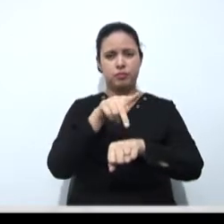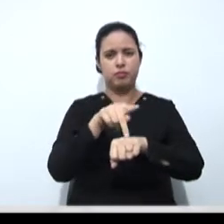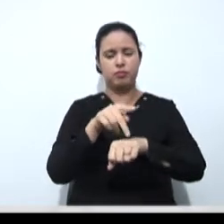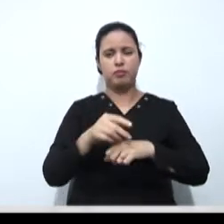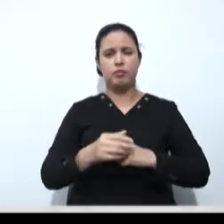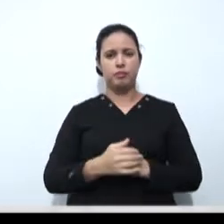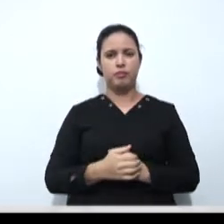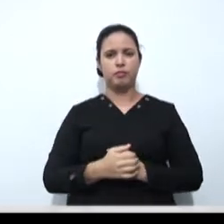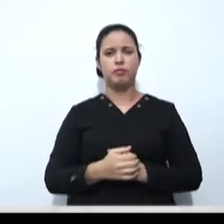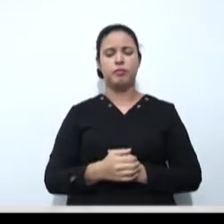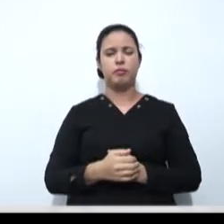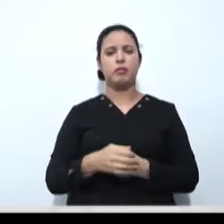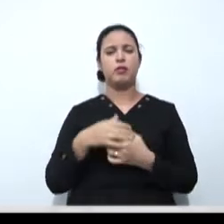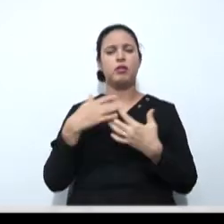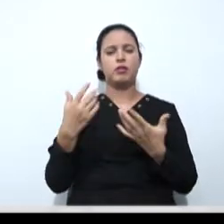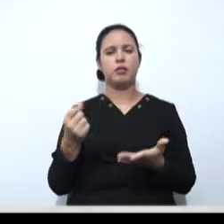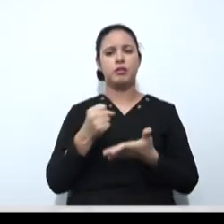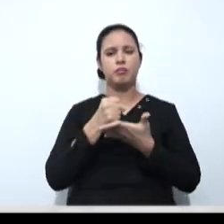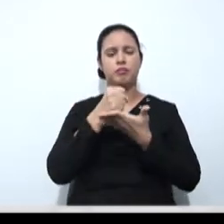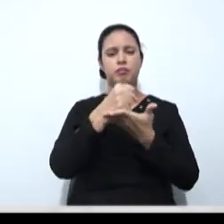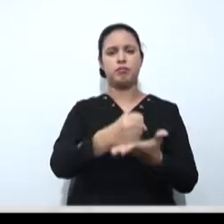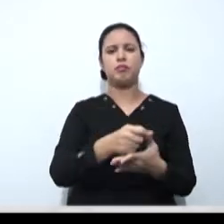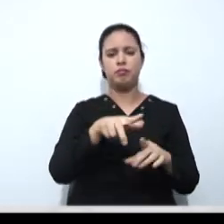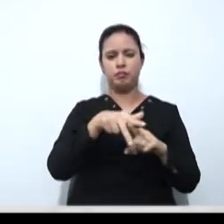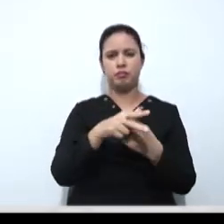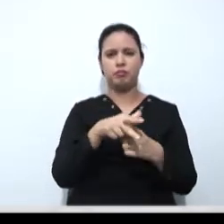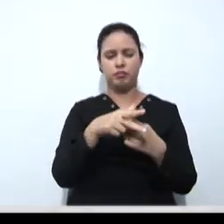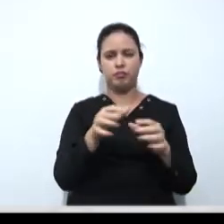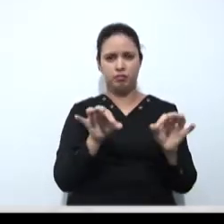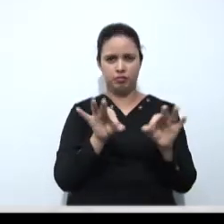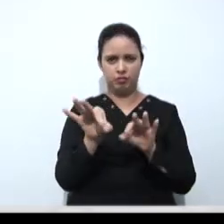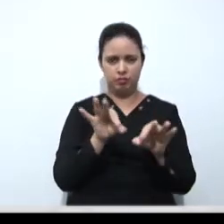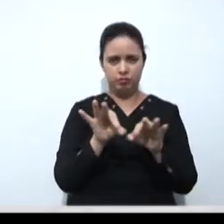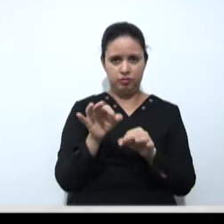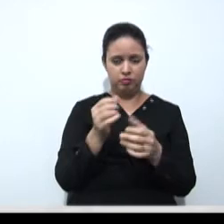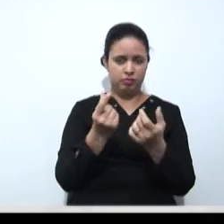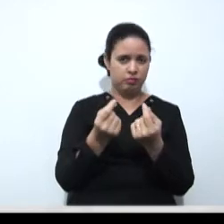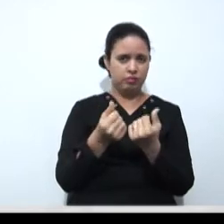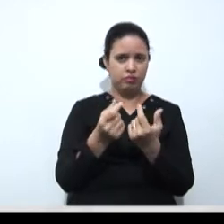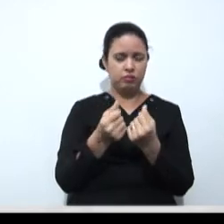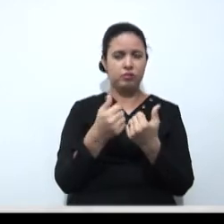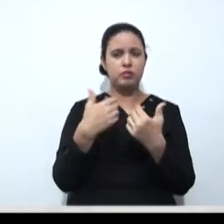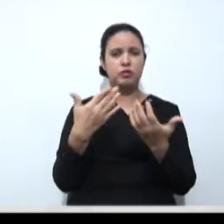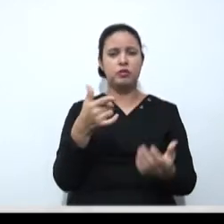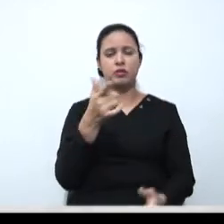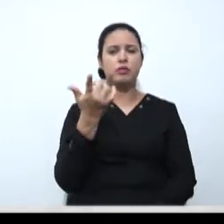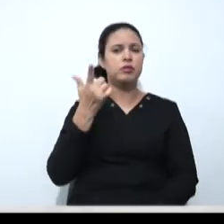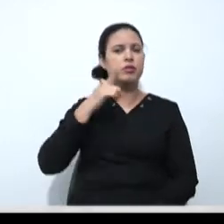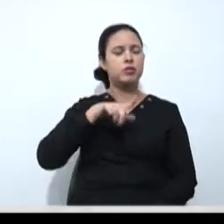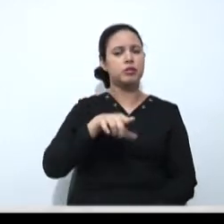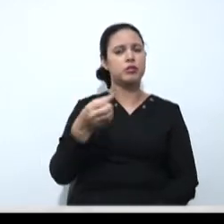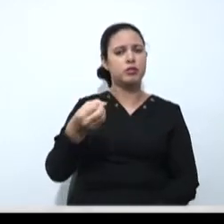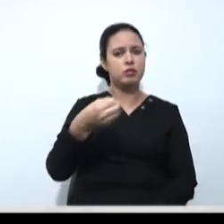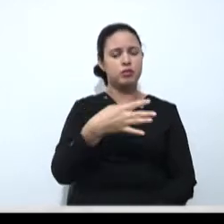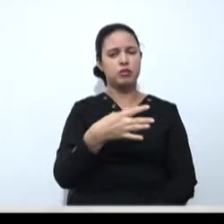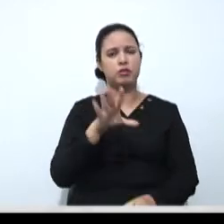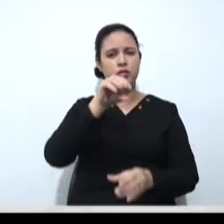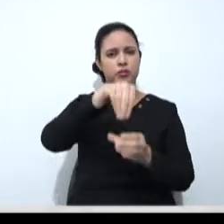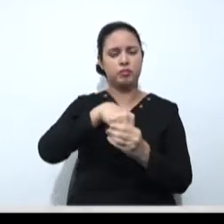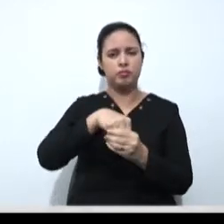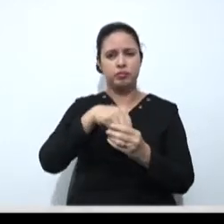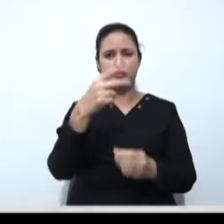ele proporciona ferramentas para o planejamento do negócio. Então, à medida que você inova dentro da sua empresa, da